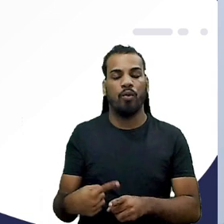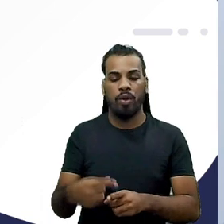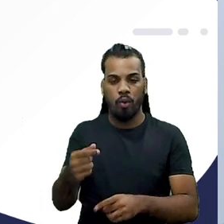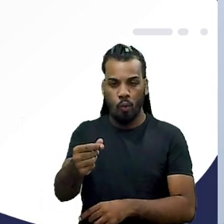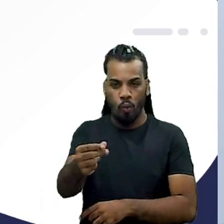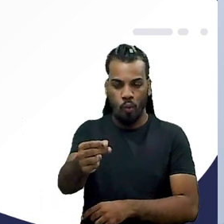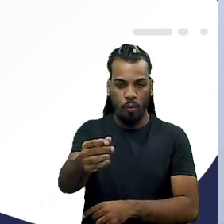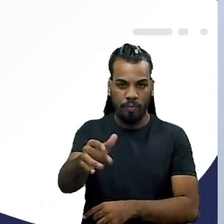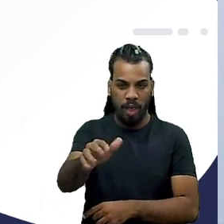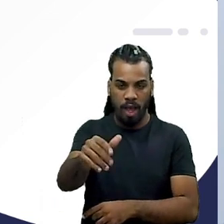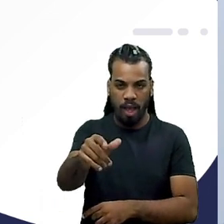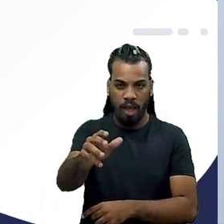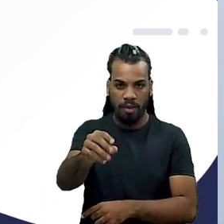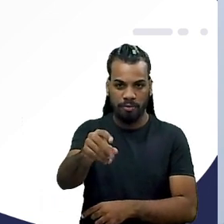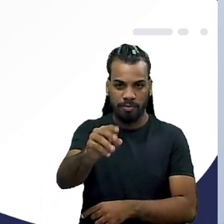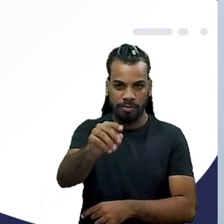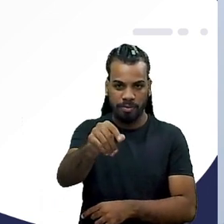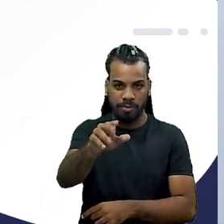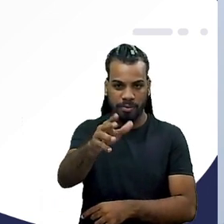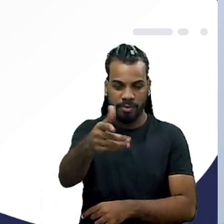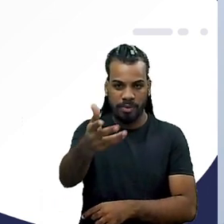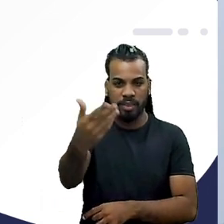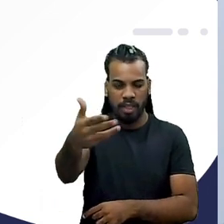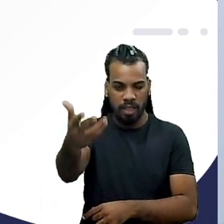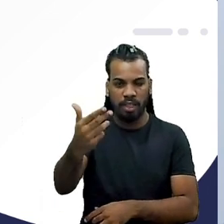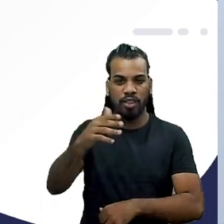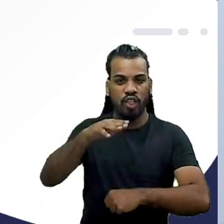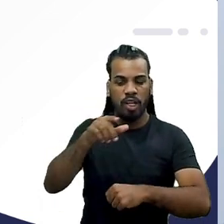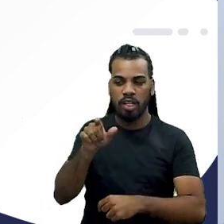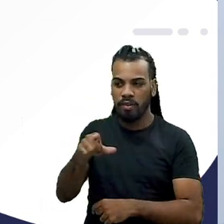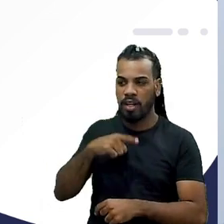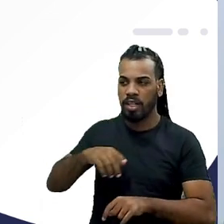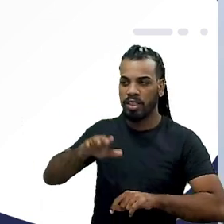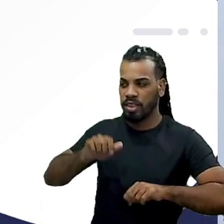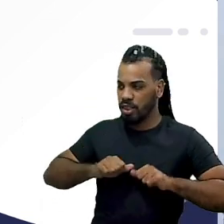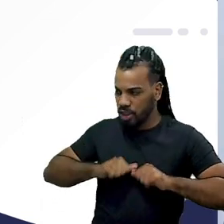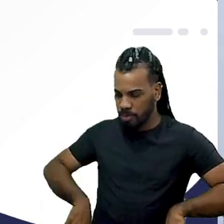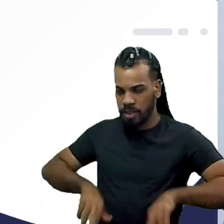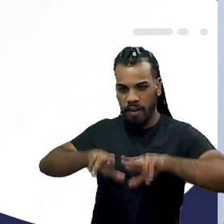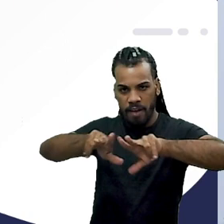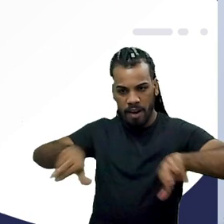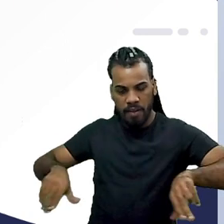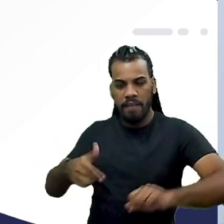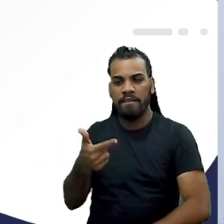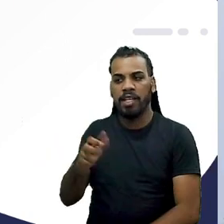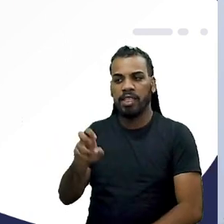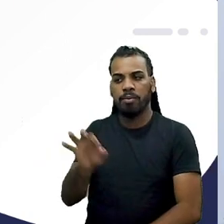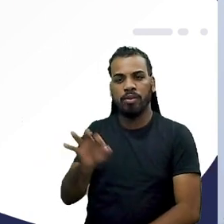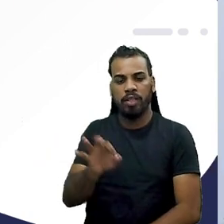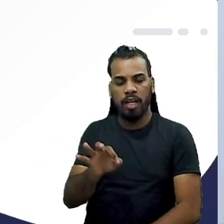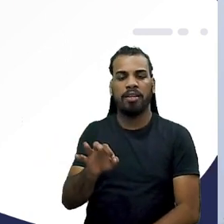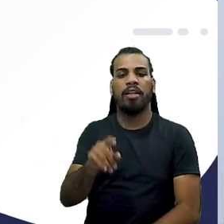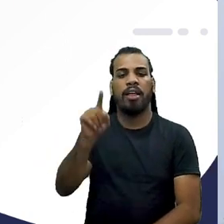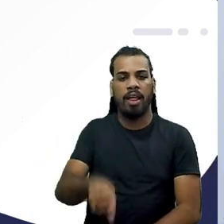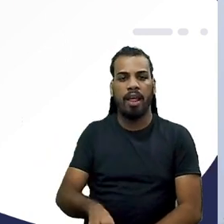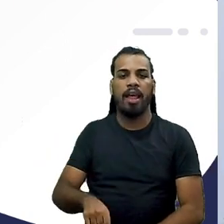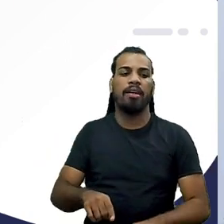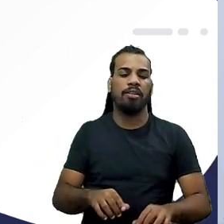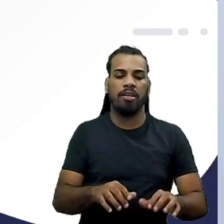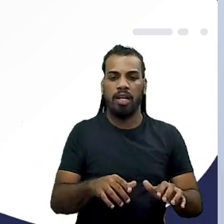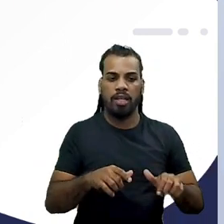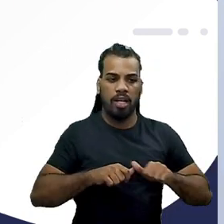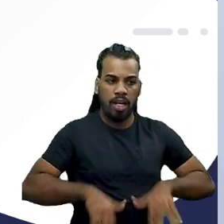o que a gente chamou ali as despesas variáveis, 25% foram as despesas